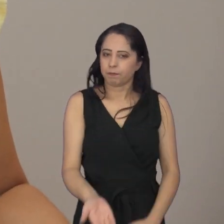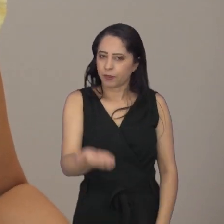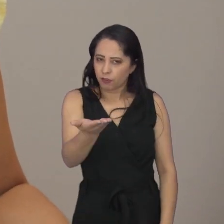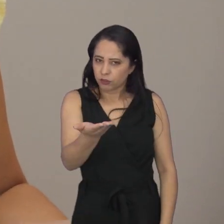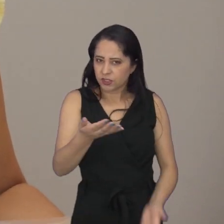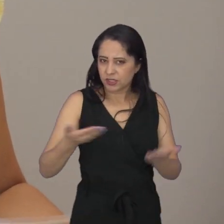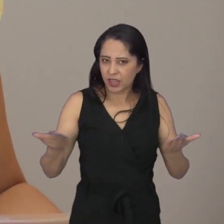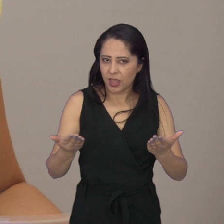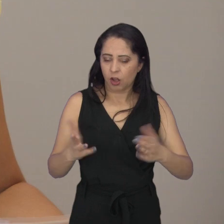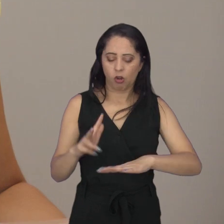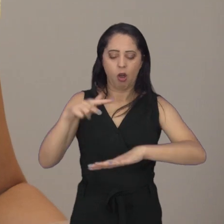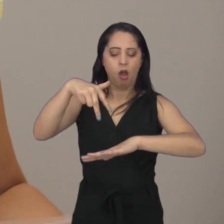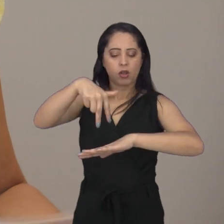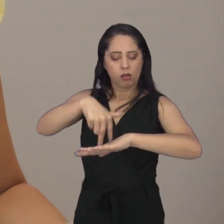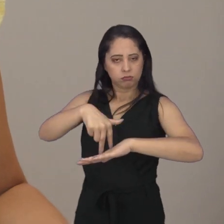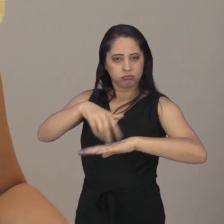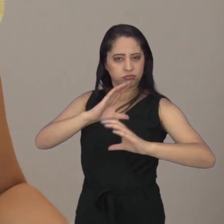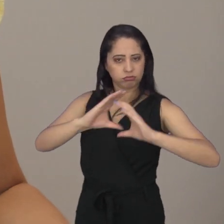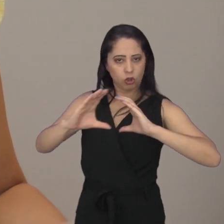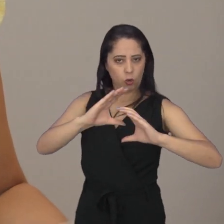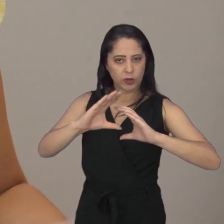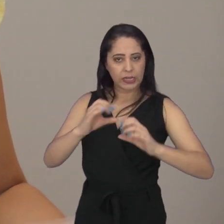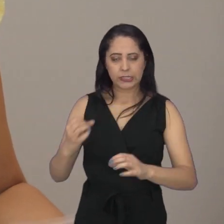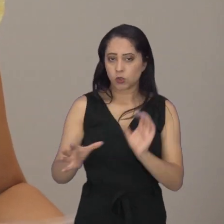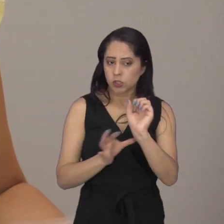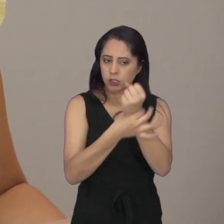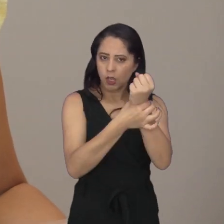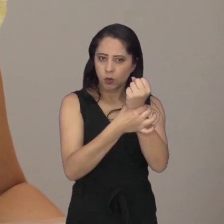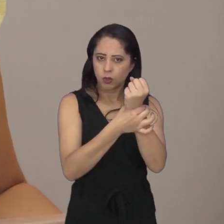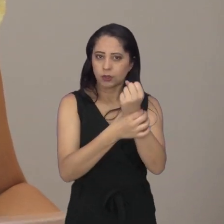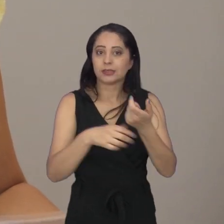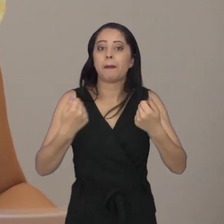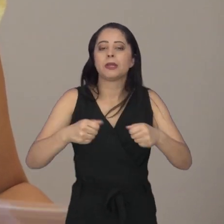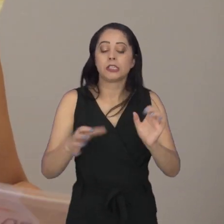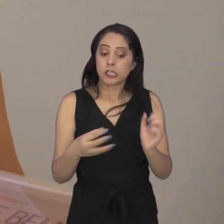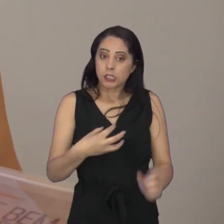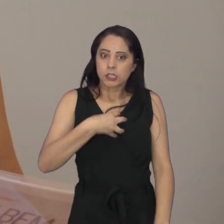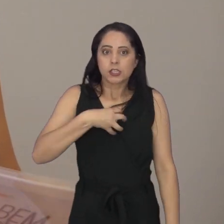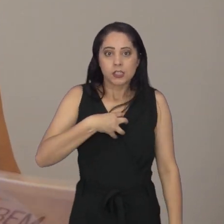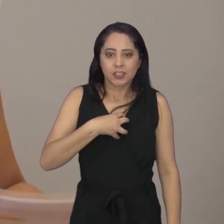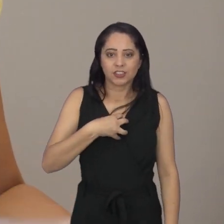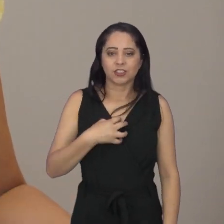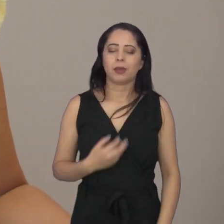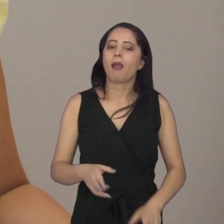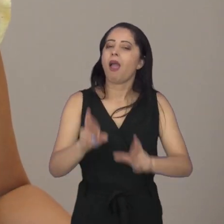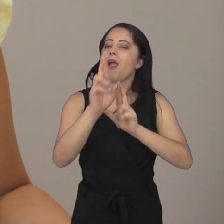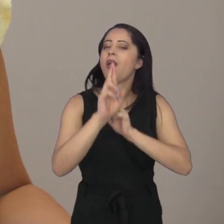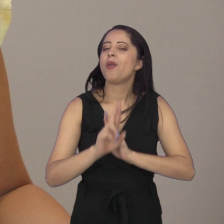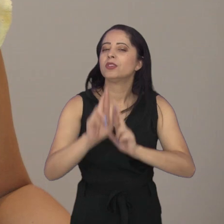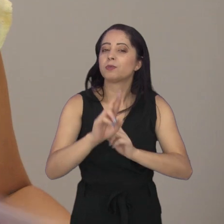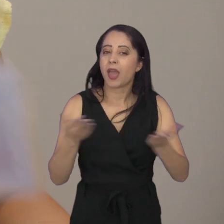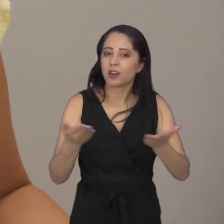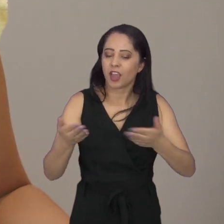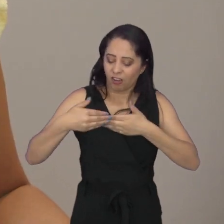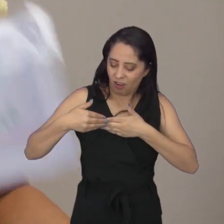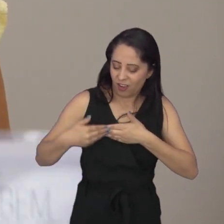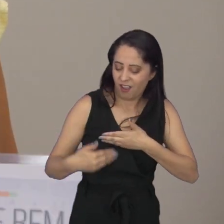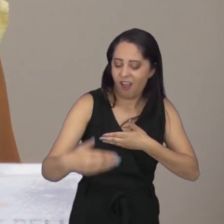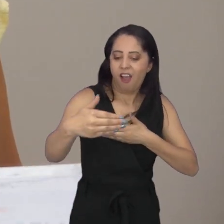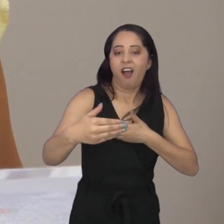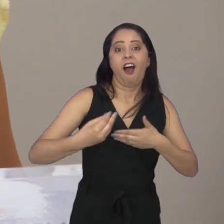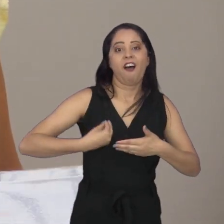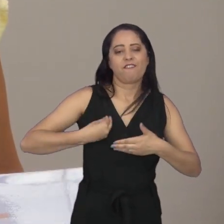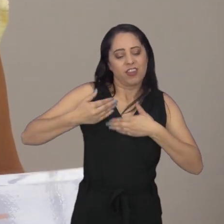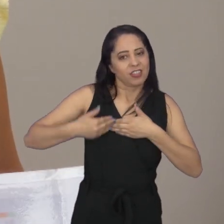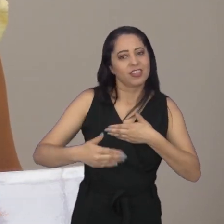uma mensagem com segurança, é necessário sentir essa segurança. E eu espero que a partir de agora a sua